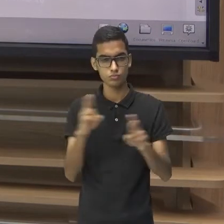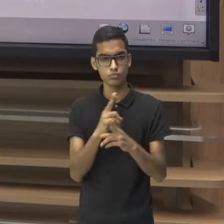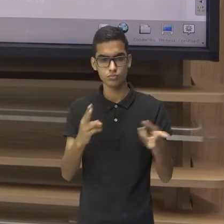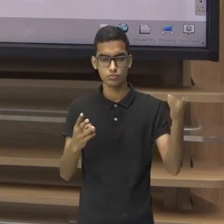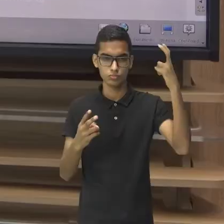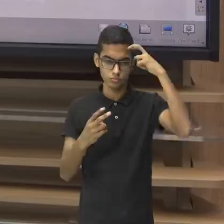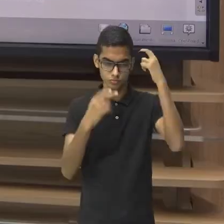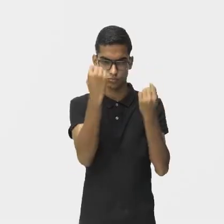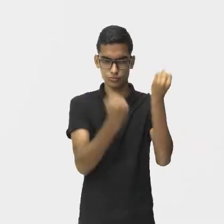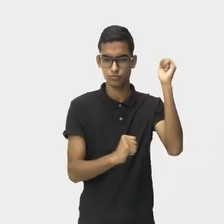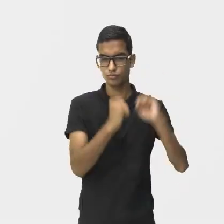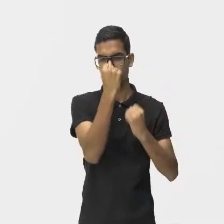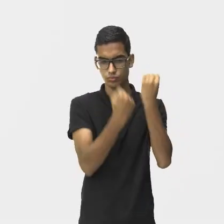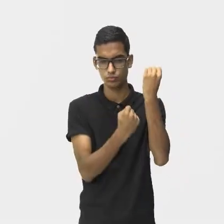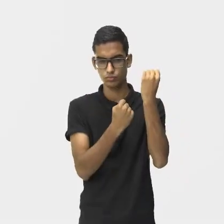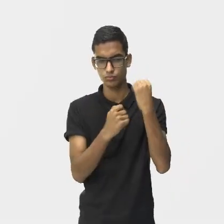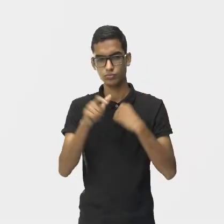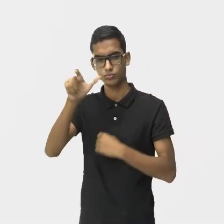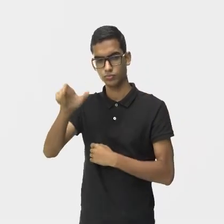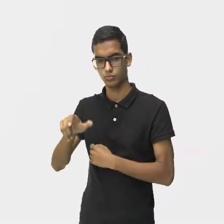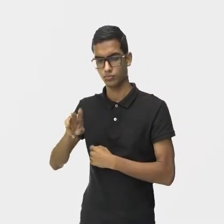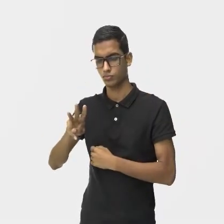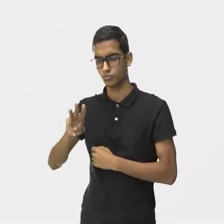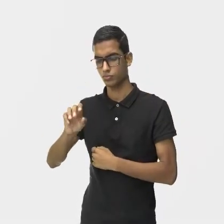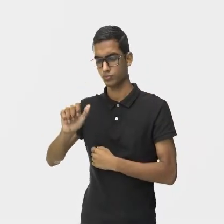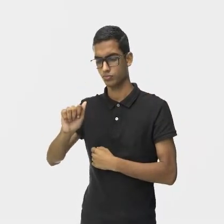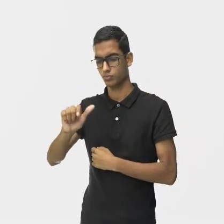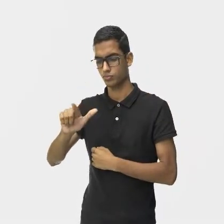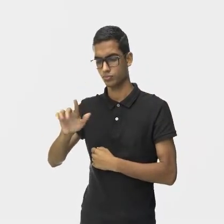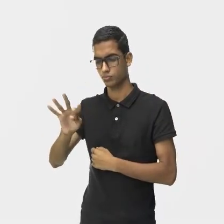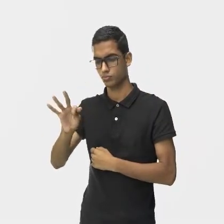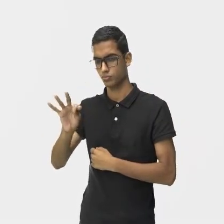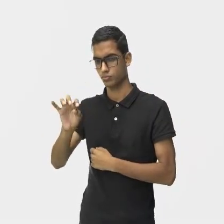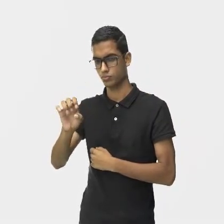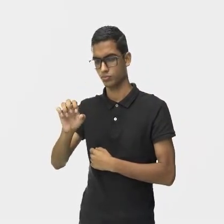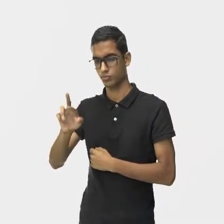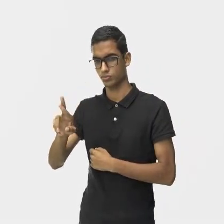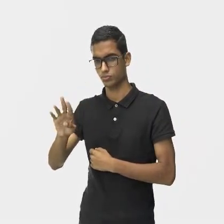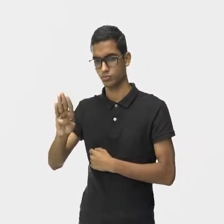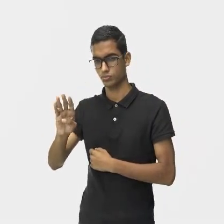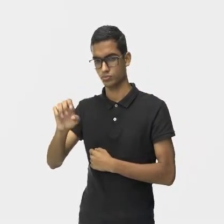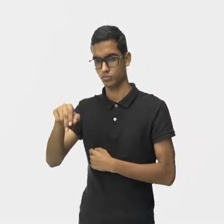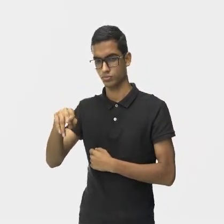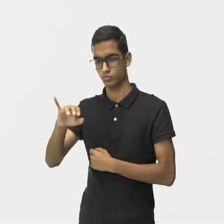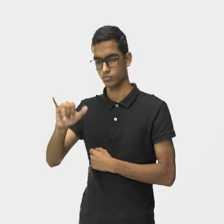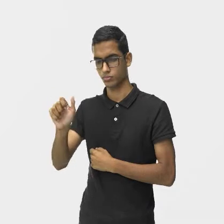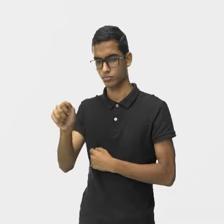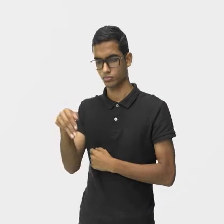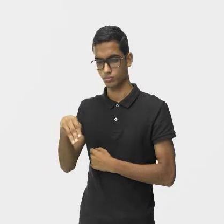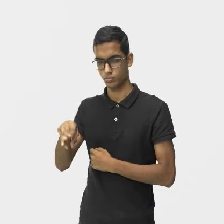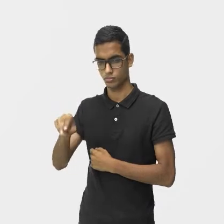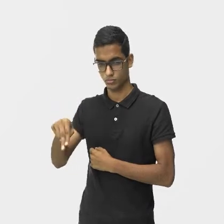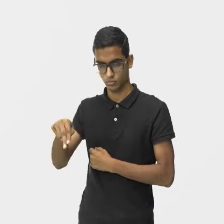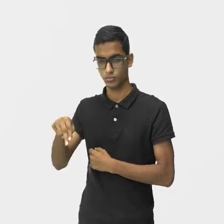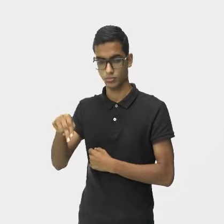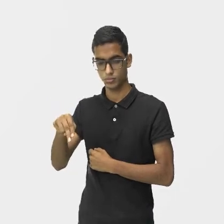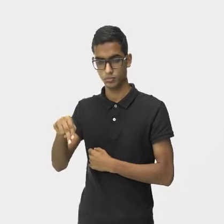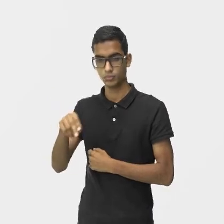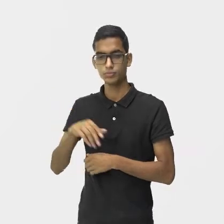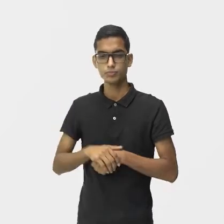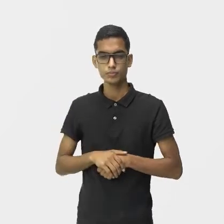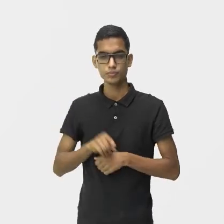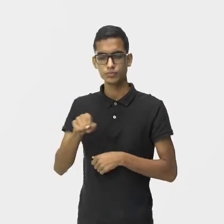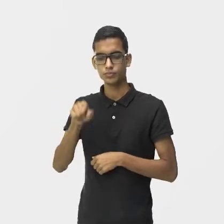foi Walter Benjamin. Ele também pertence à escola de Frankfurt e ele via algo de